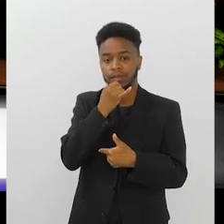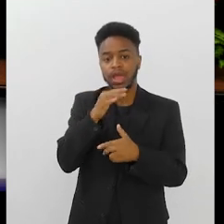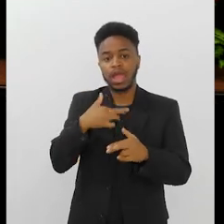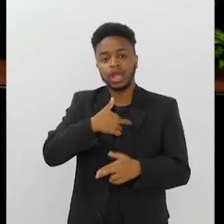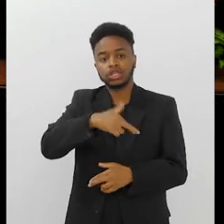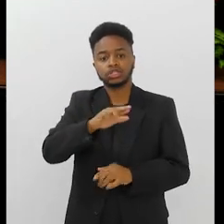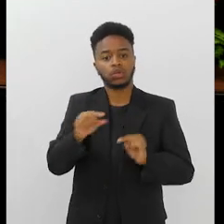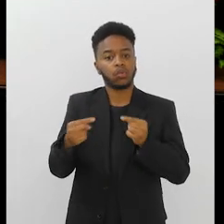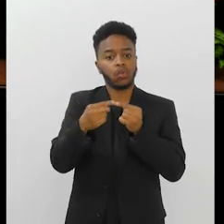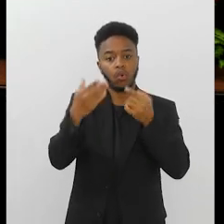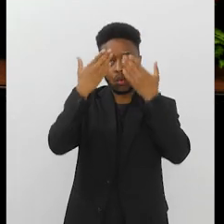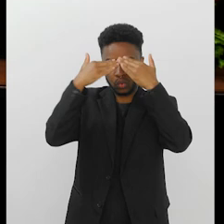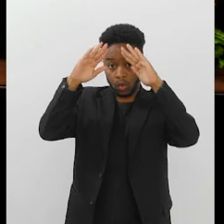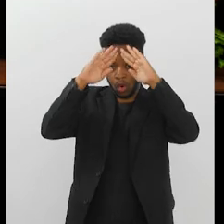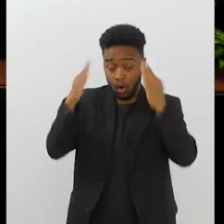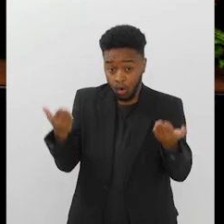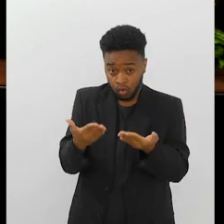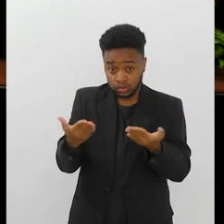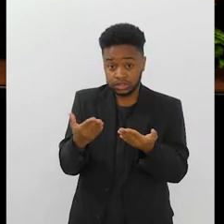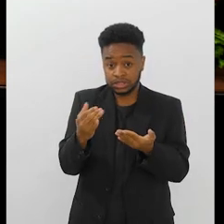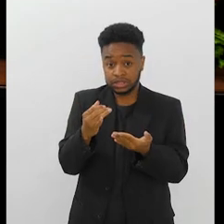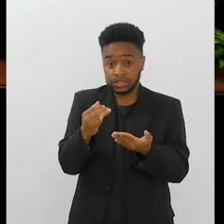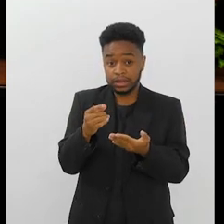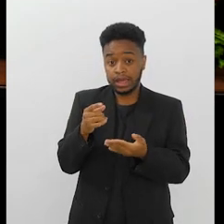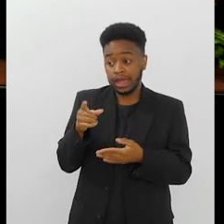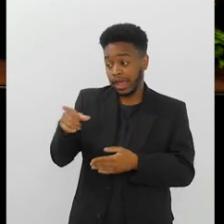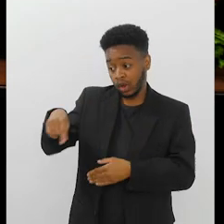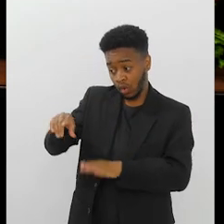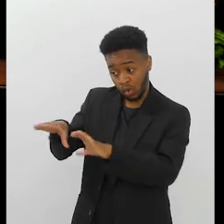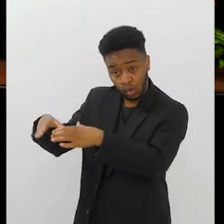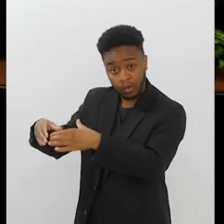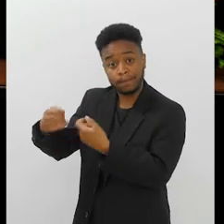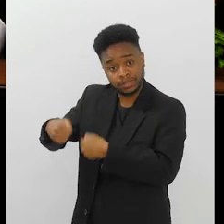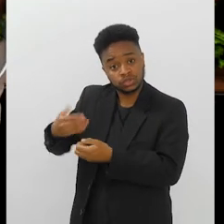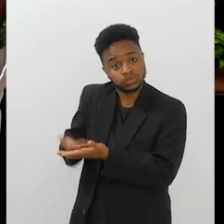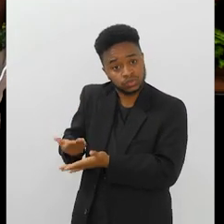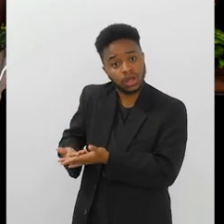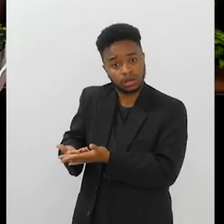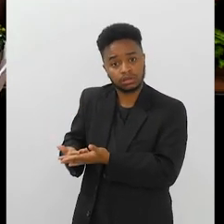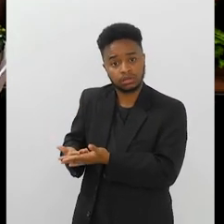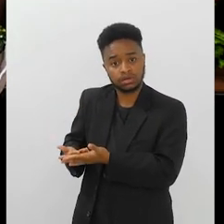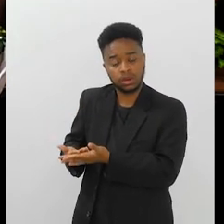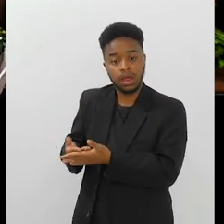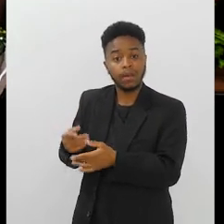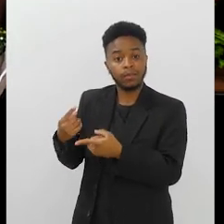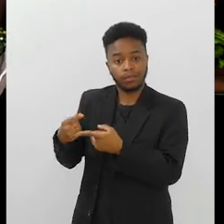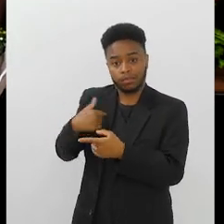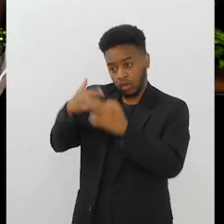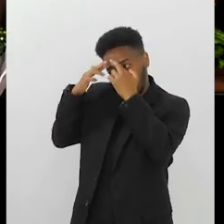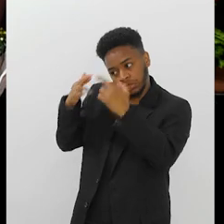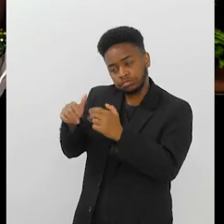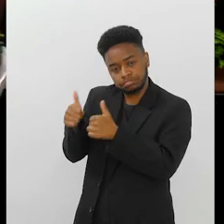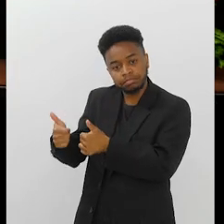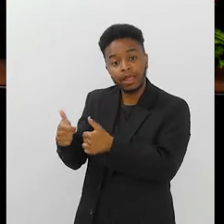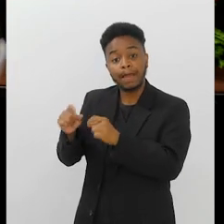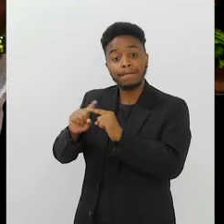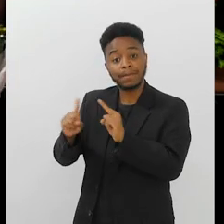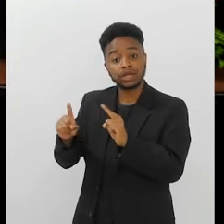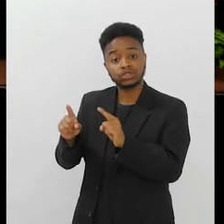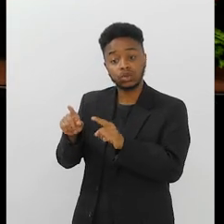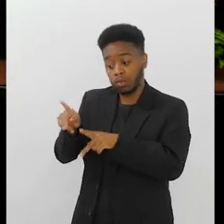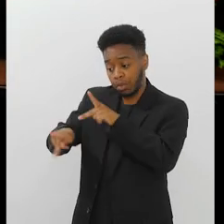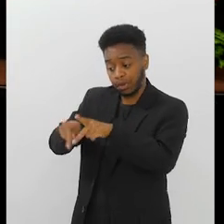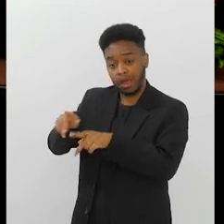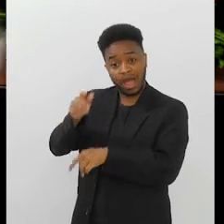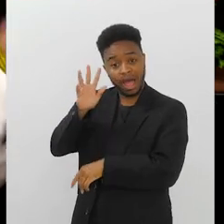foi feito a religião dos orixa ela precisaria hoje ser estudada por eles Com todo o respeito que eu tenho a eles eles precisam